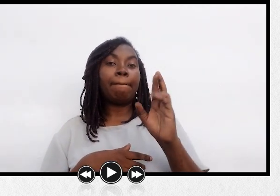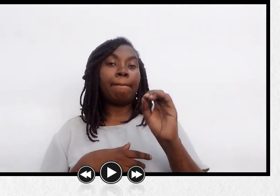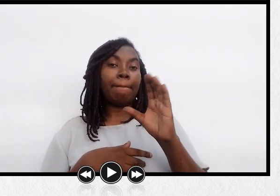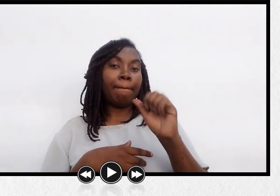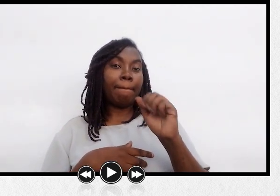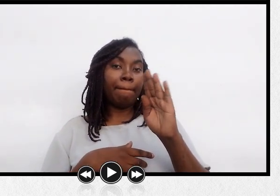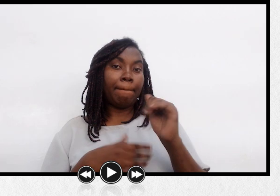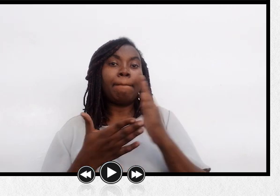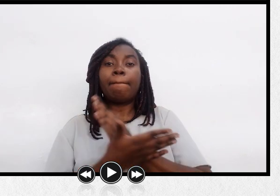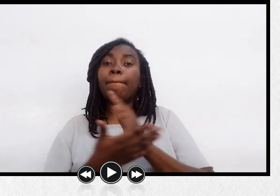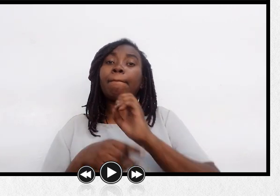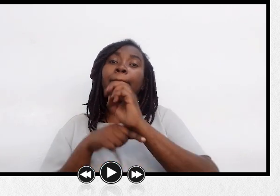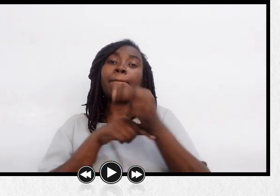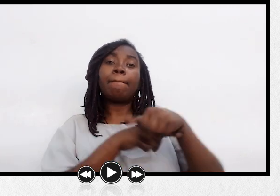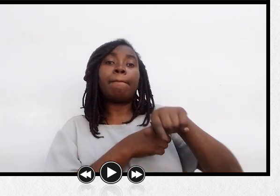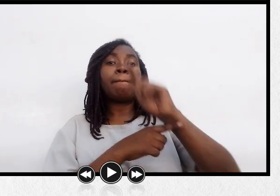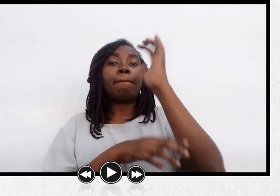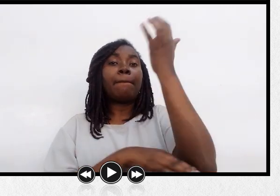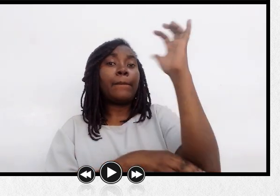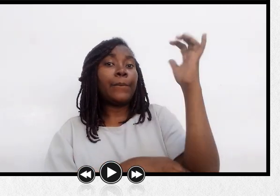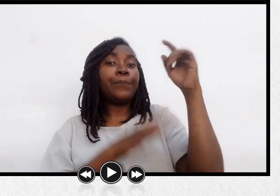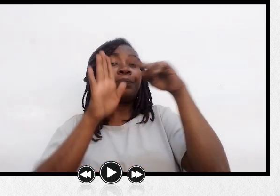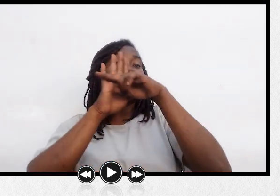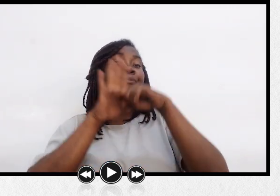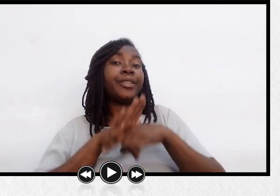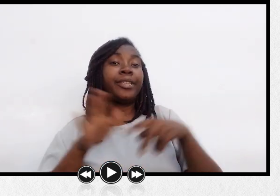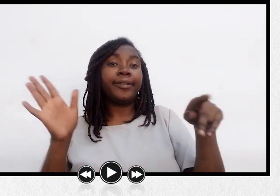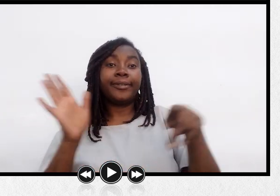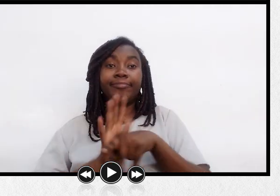ONGs ambientais, de pesquisa